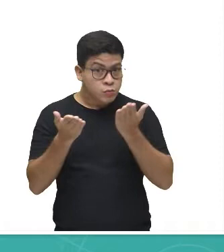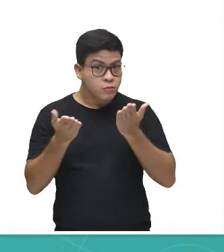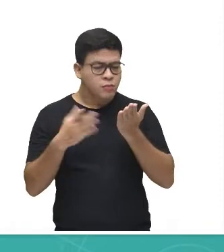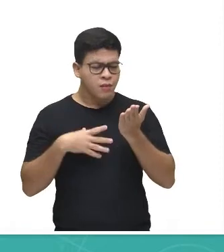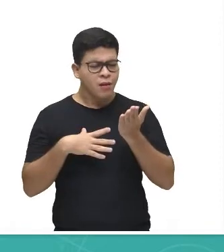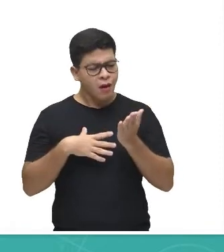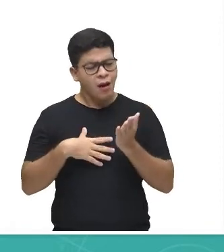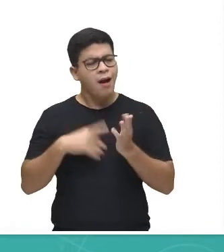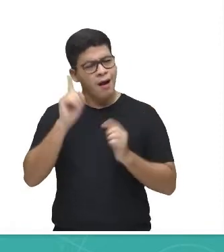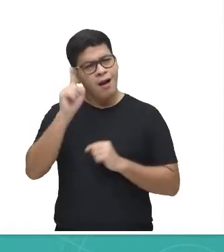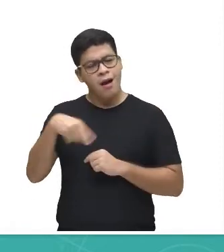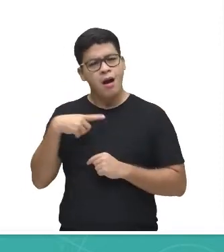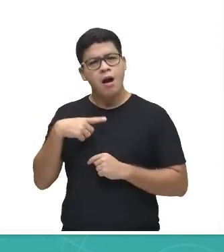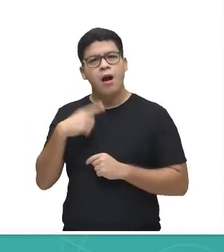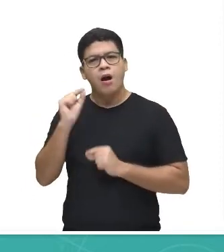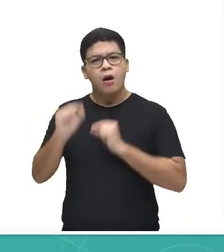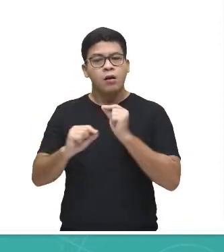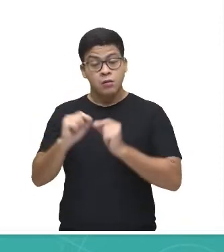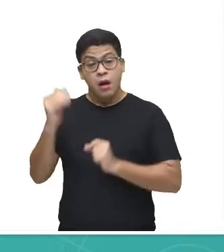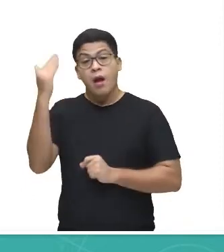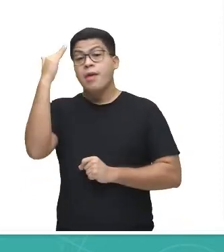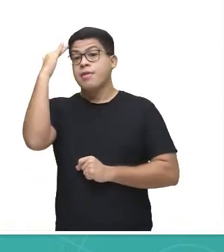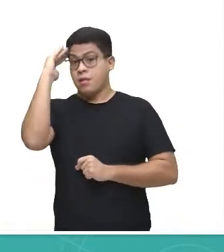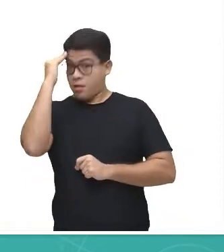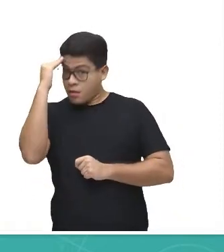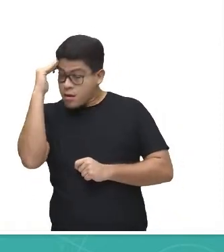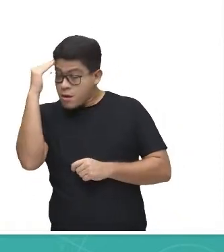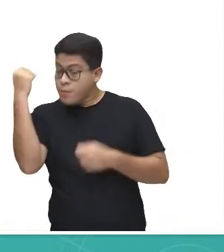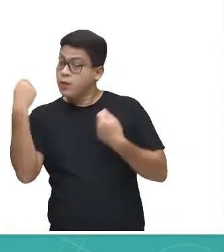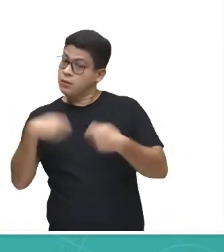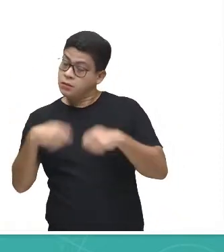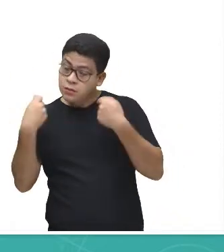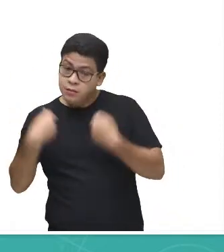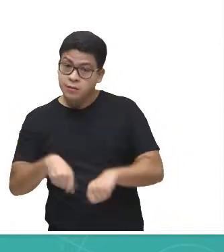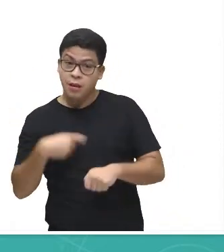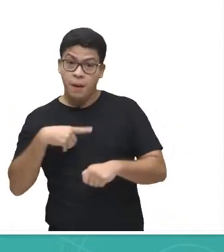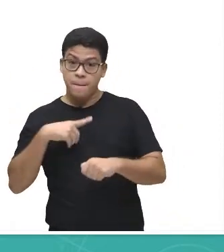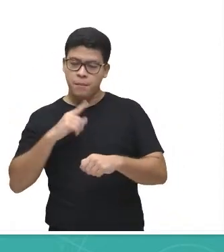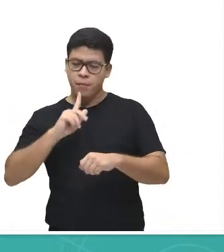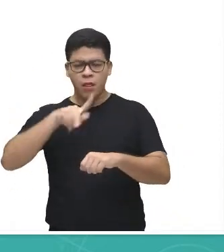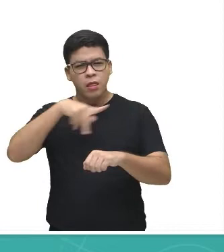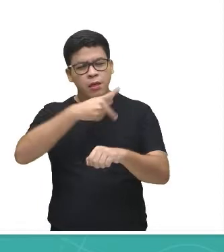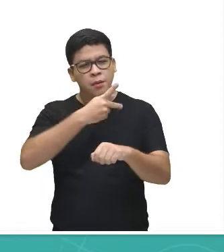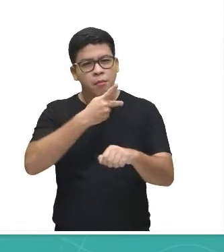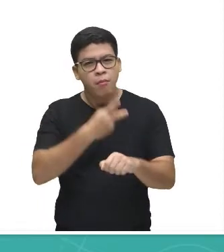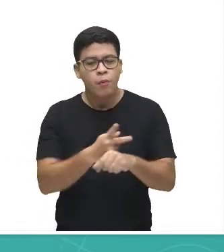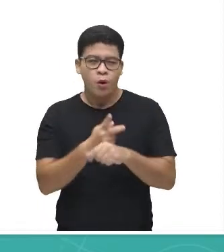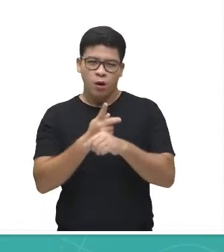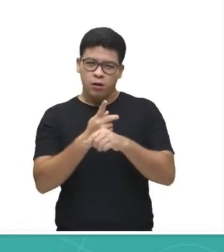mesmo, que você entenda o conteúdo, tá? Para que você consiga